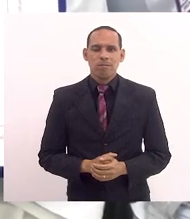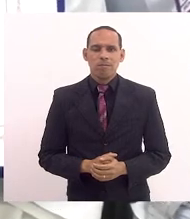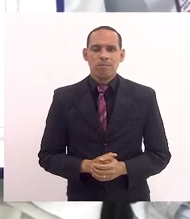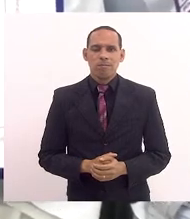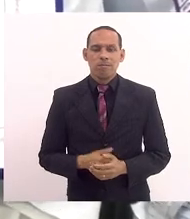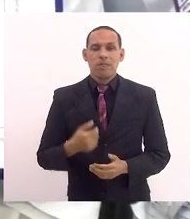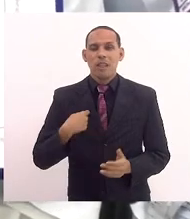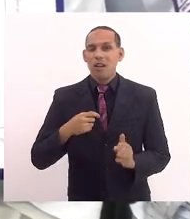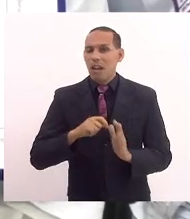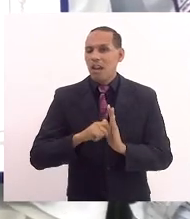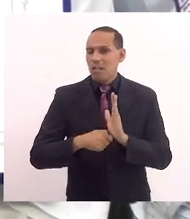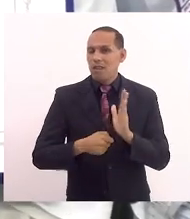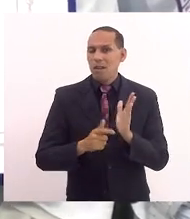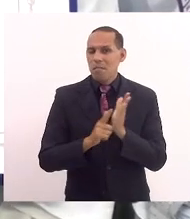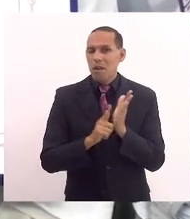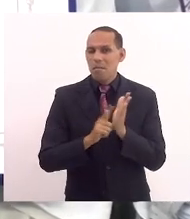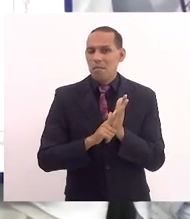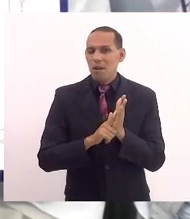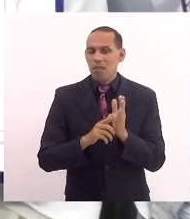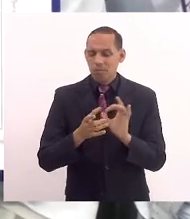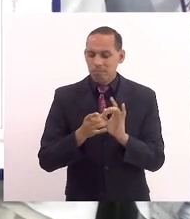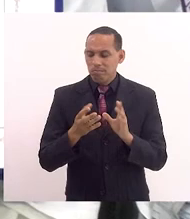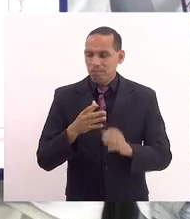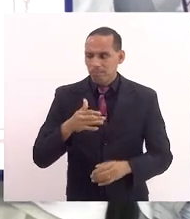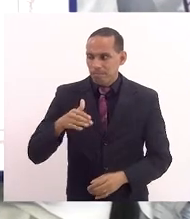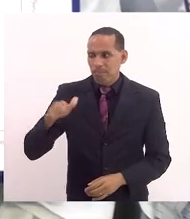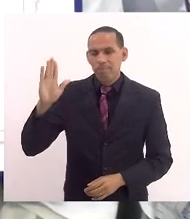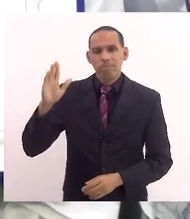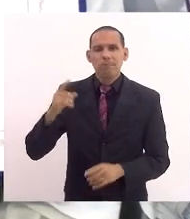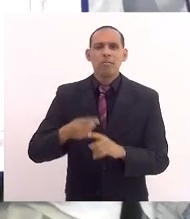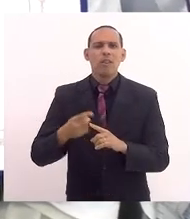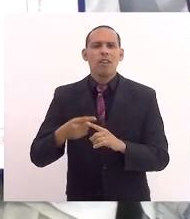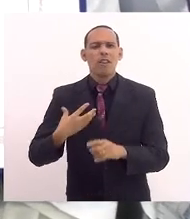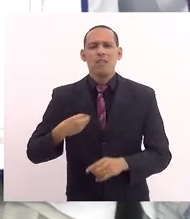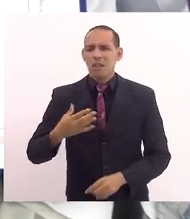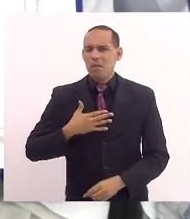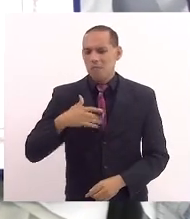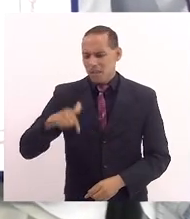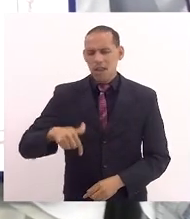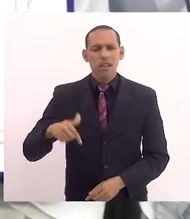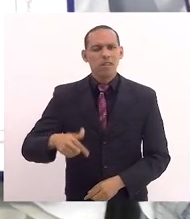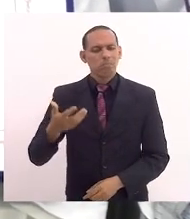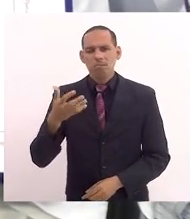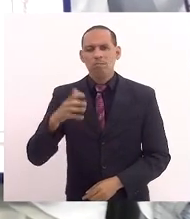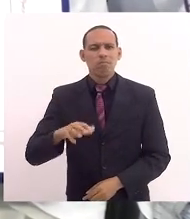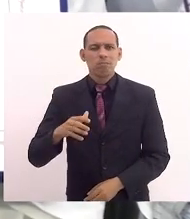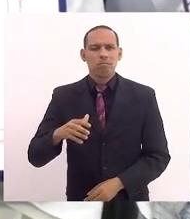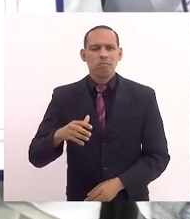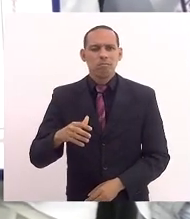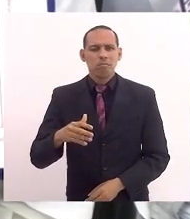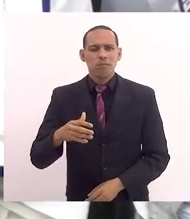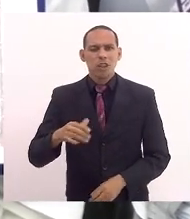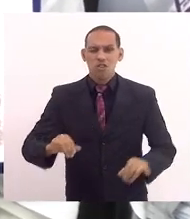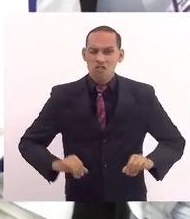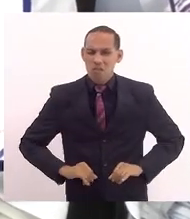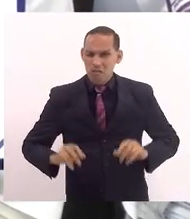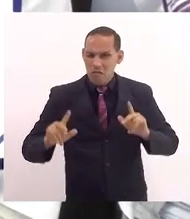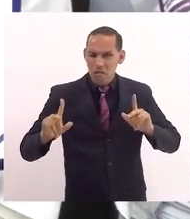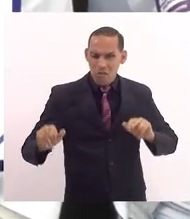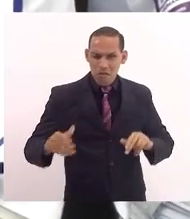eu assinei toda a papelada para ela ir embora, que eu não queria mais minha filha aqui, não queria que ela passasse o que eu passei.